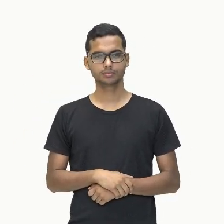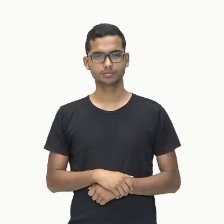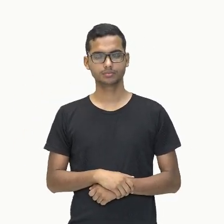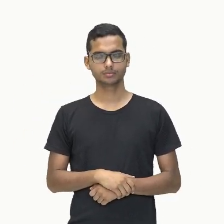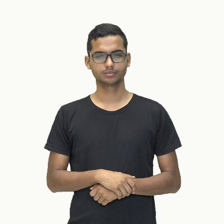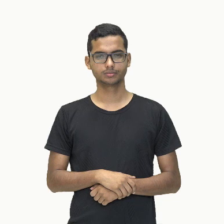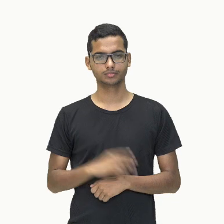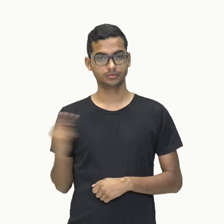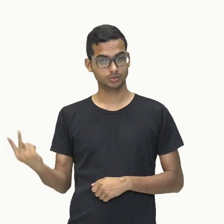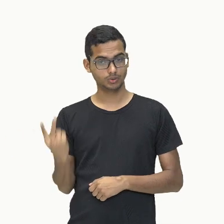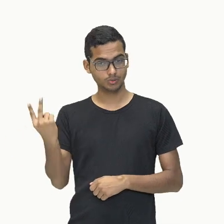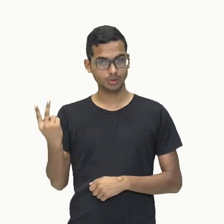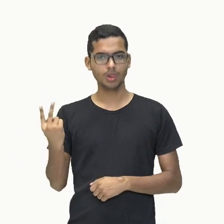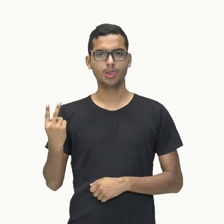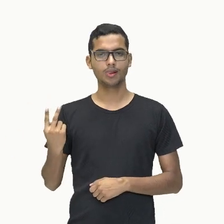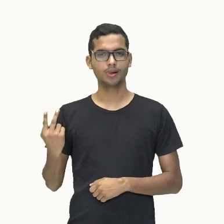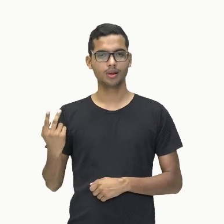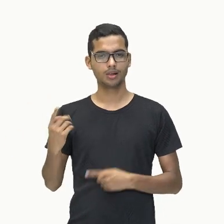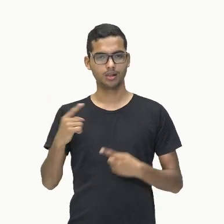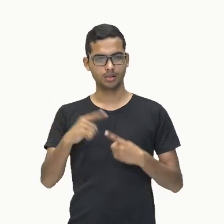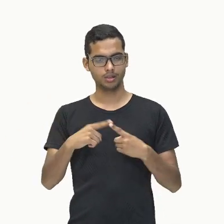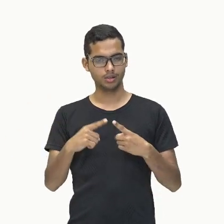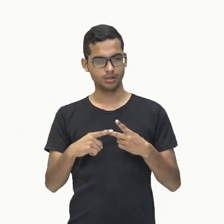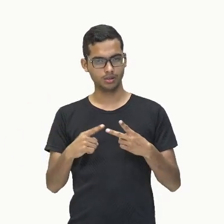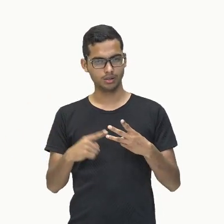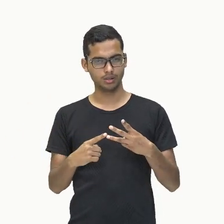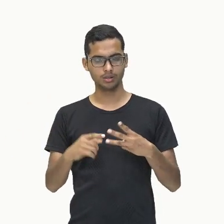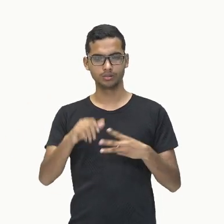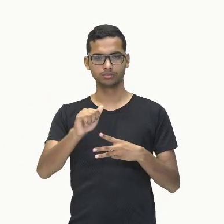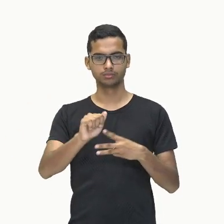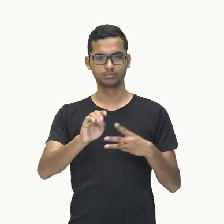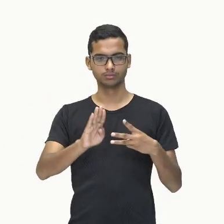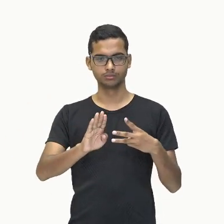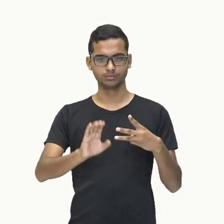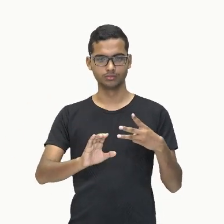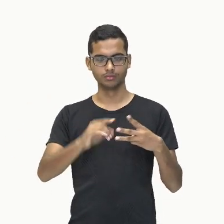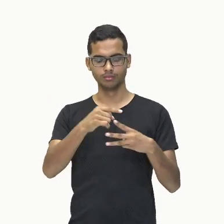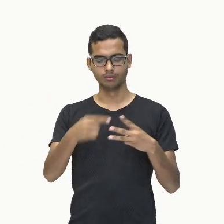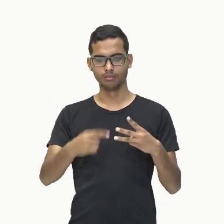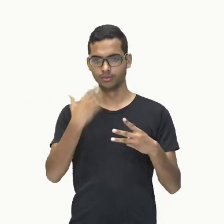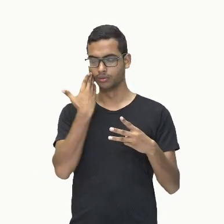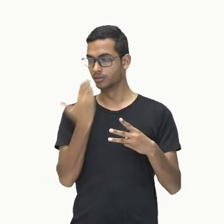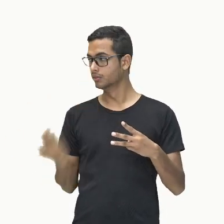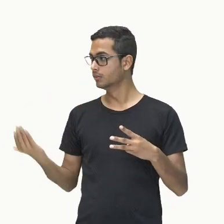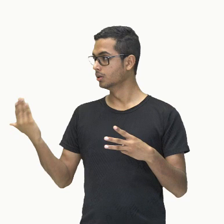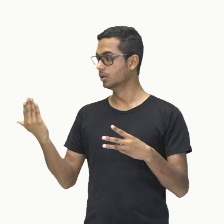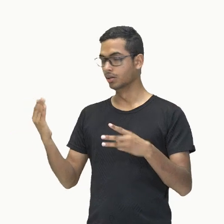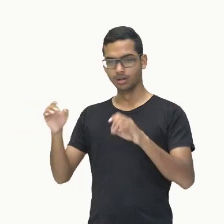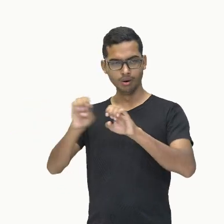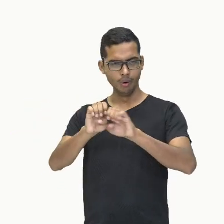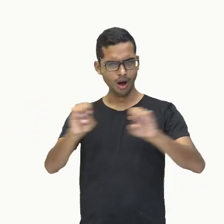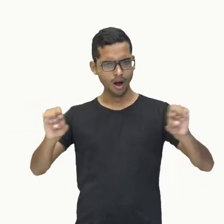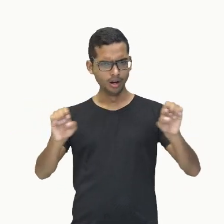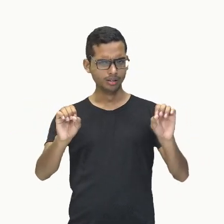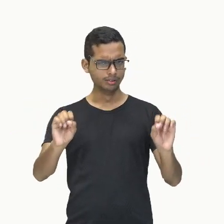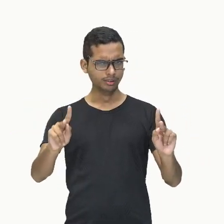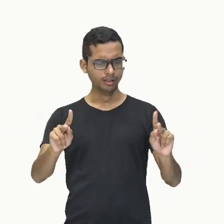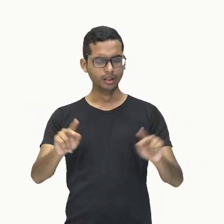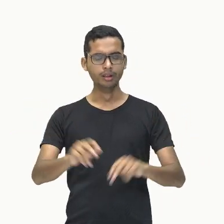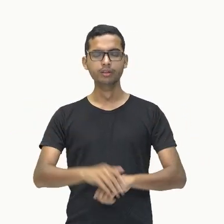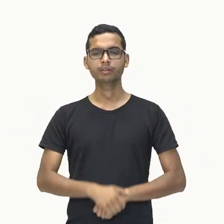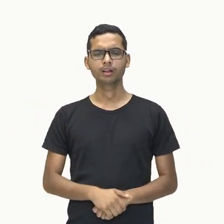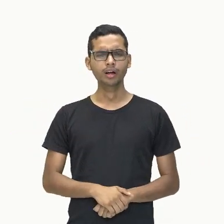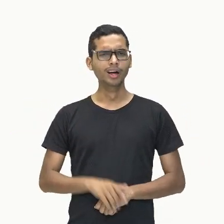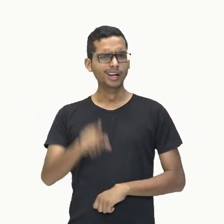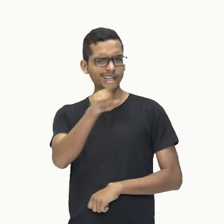o valor de B e o valor de C, tá? Olhando para essa equação aqui, tá? Se